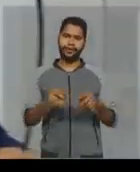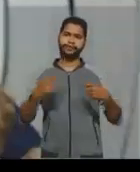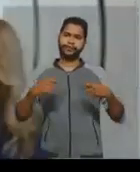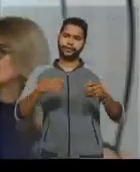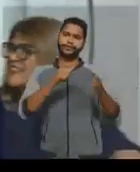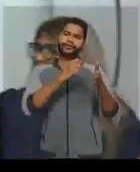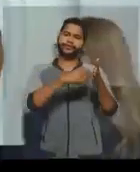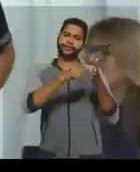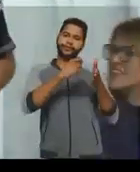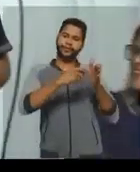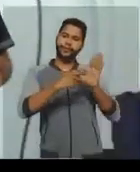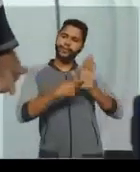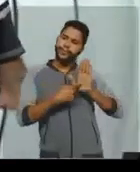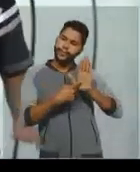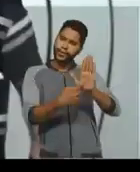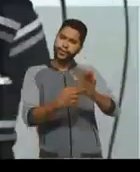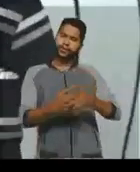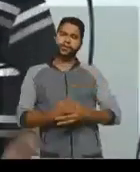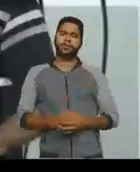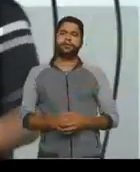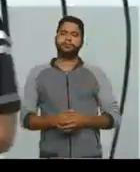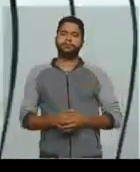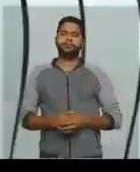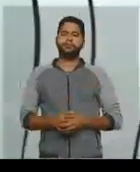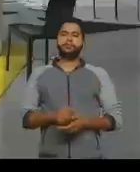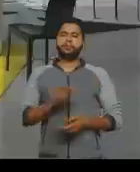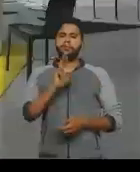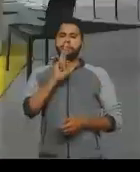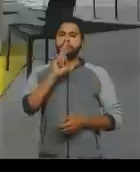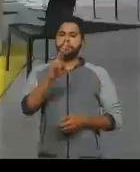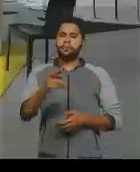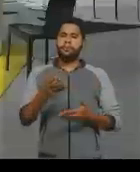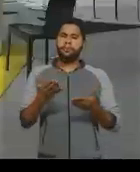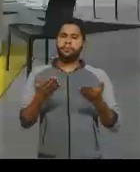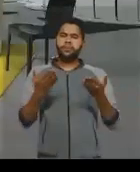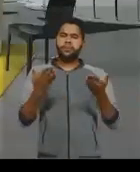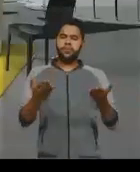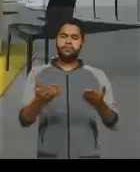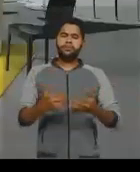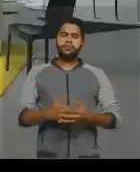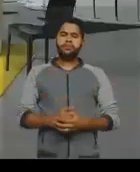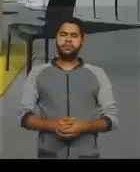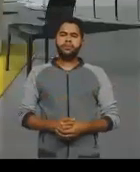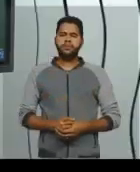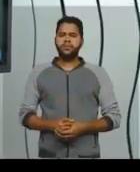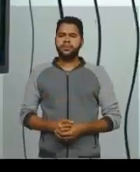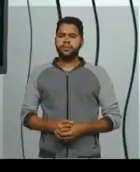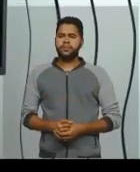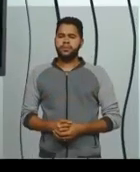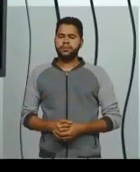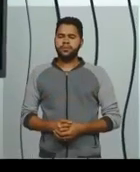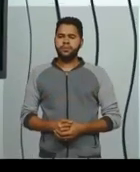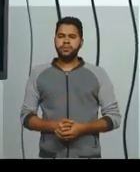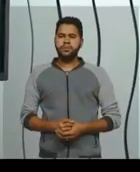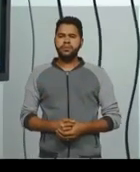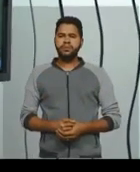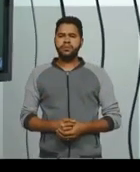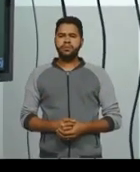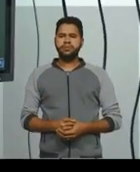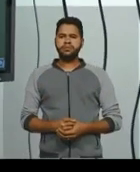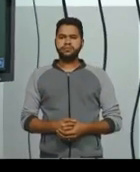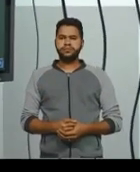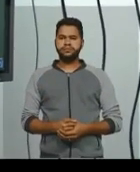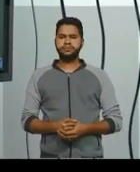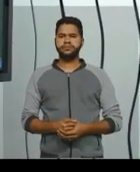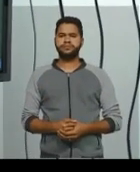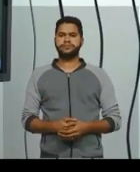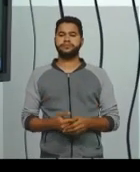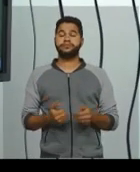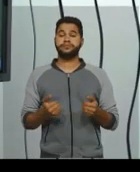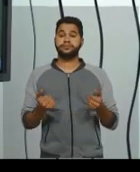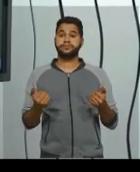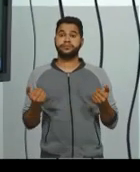escrever. Então, para responder a pergunta, vamos fazer um exemplo? Vamos fazer uma pergunta assim, ó. Qual